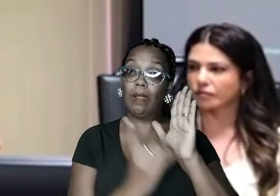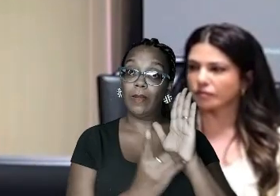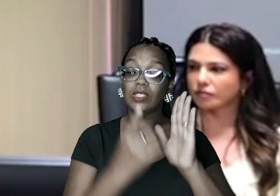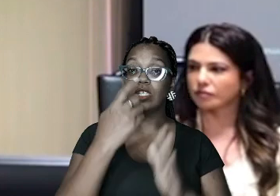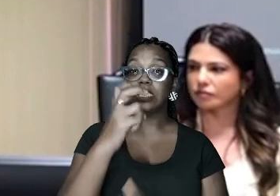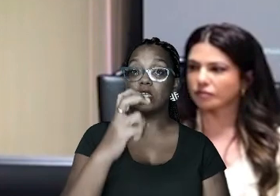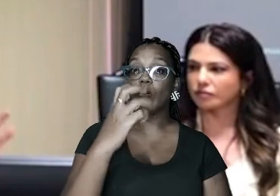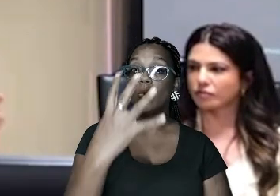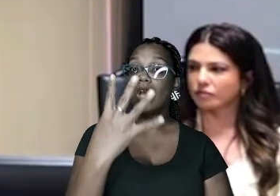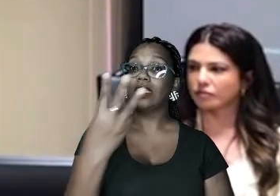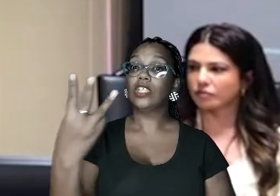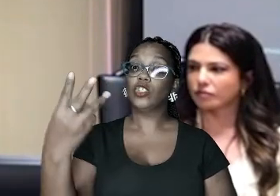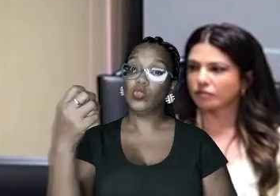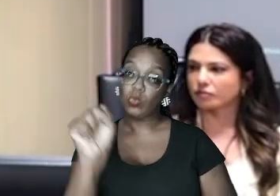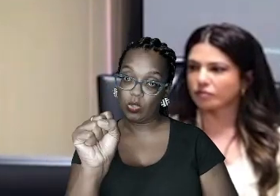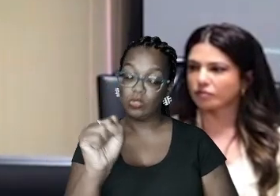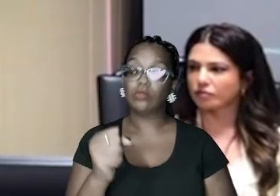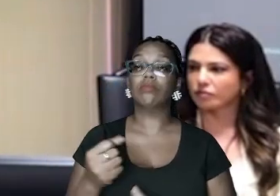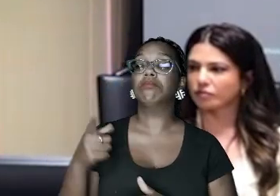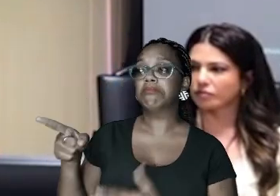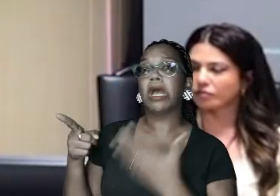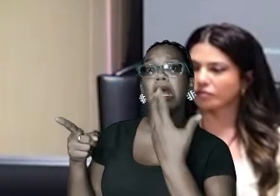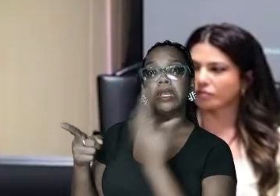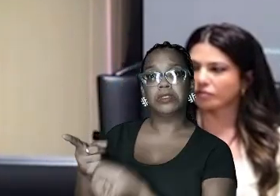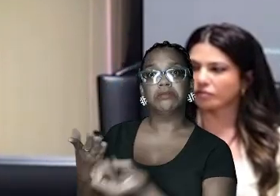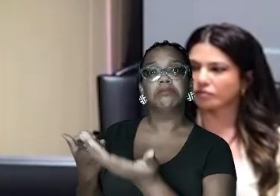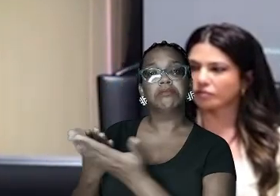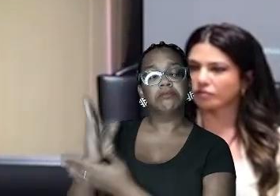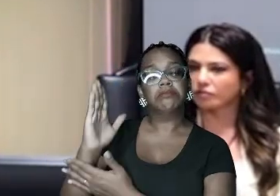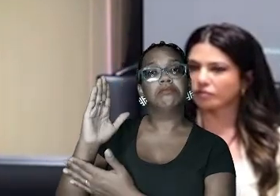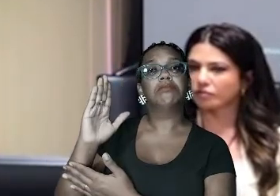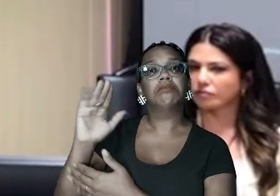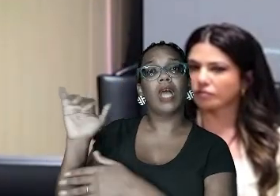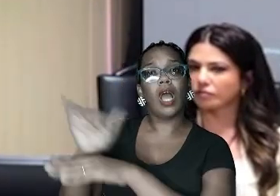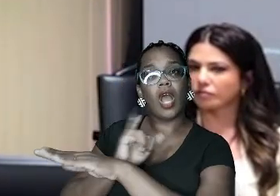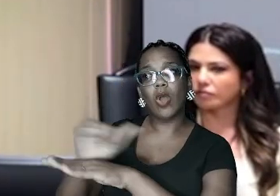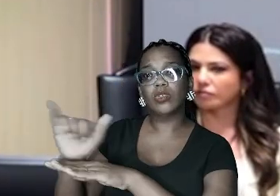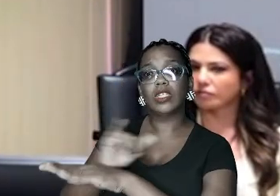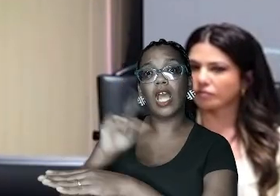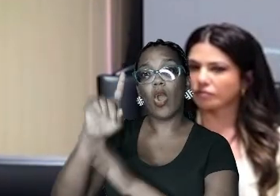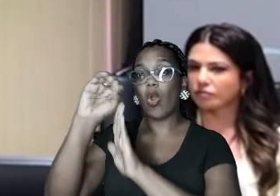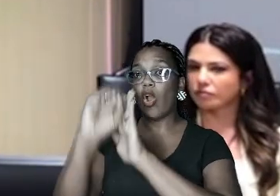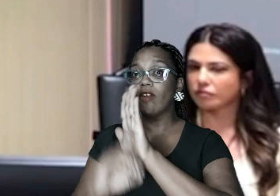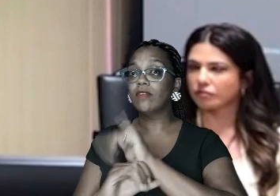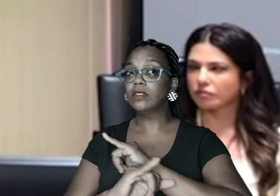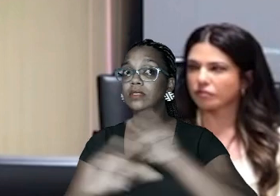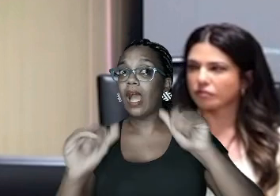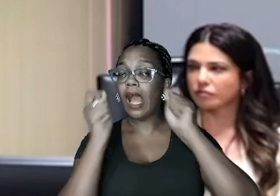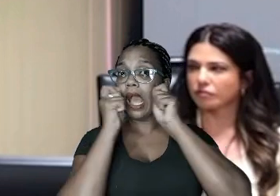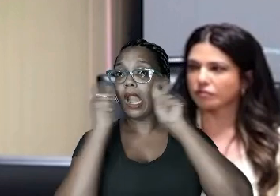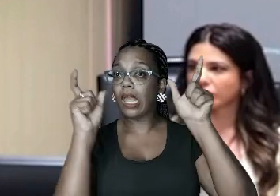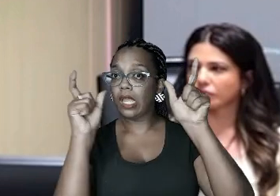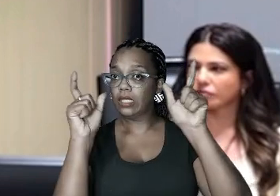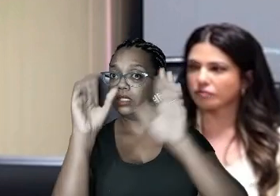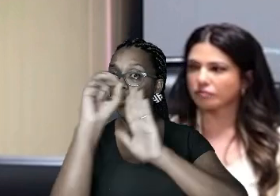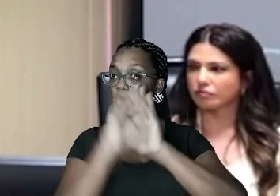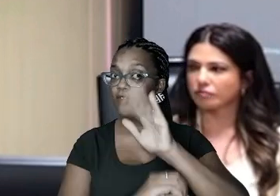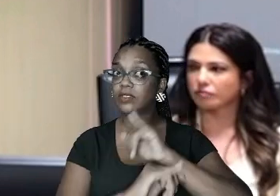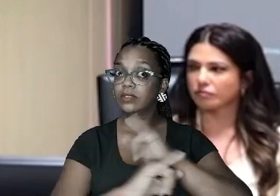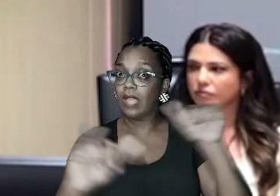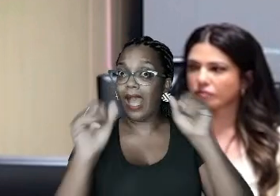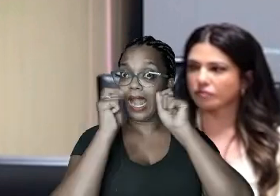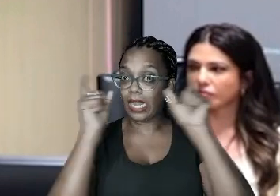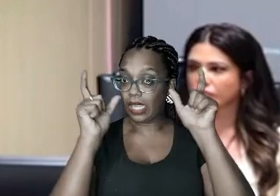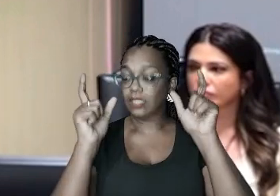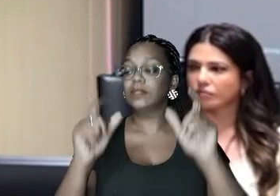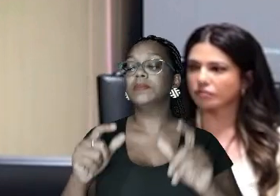meio da deliberação cinco quatro dois de 2008 você já estabelecia isso ela passou adotar um instrumento alternativo que é o Ofício de alerta